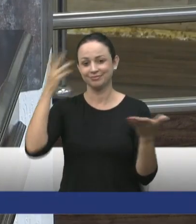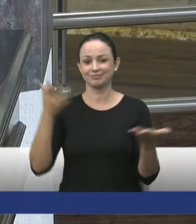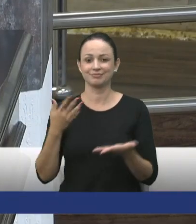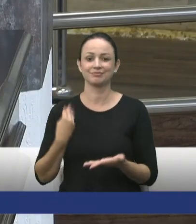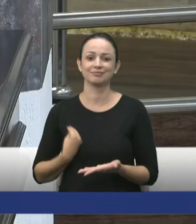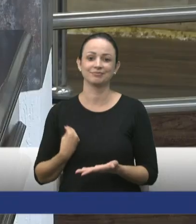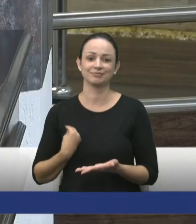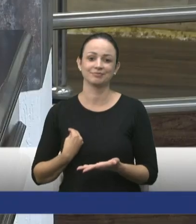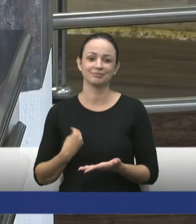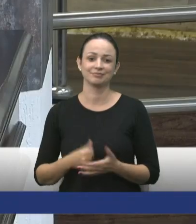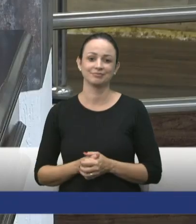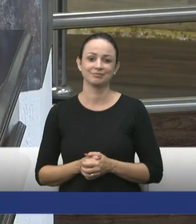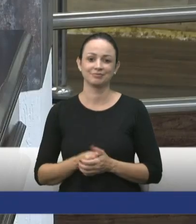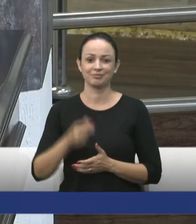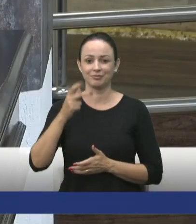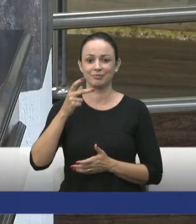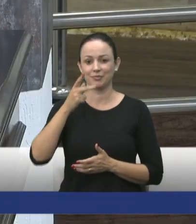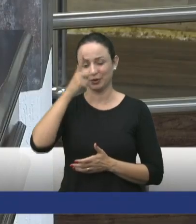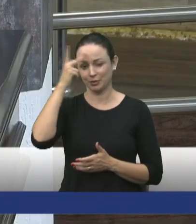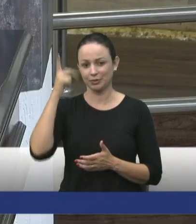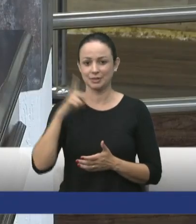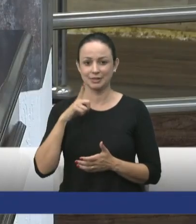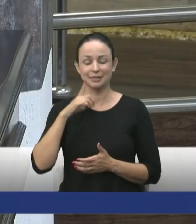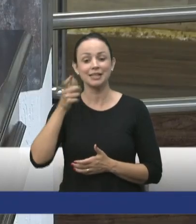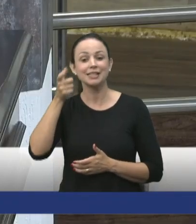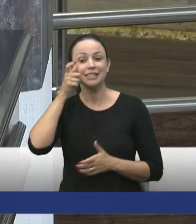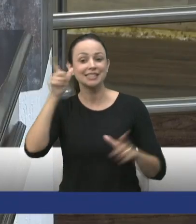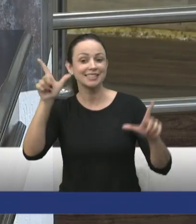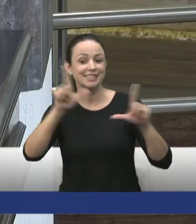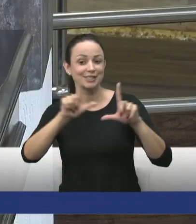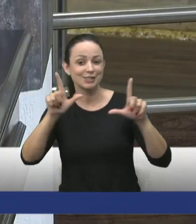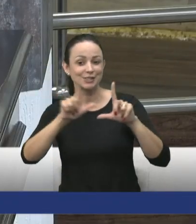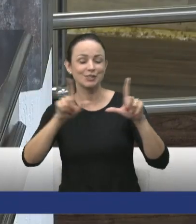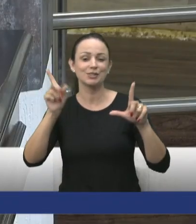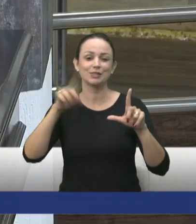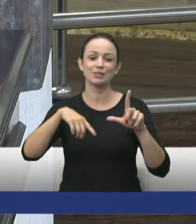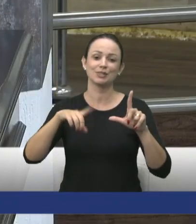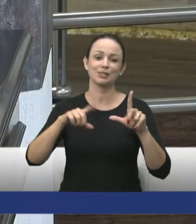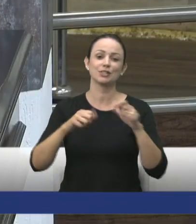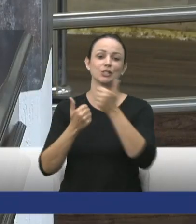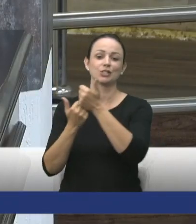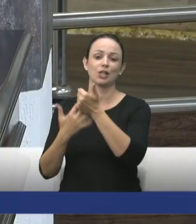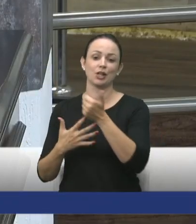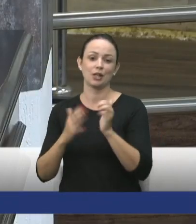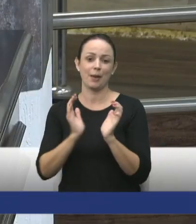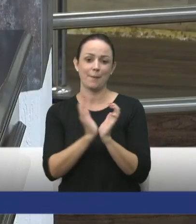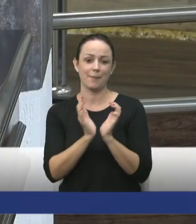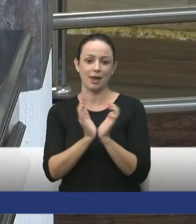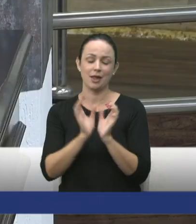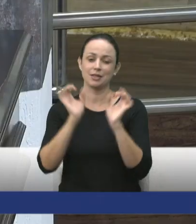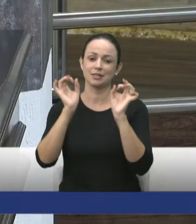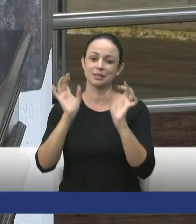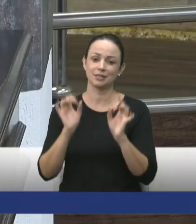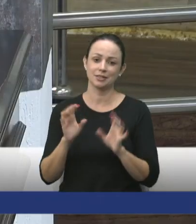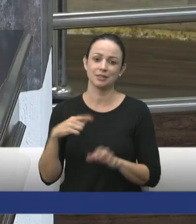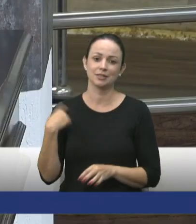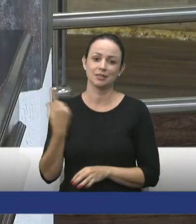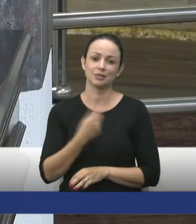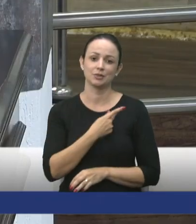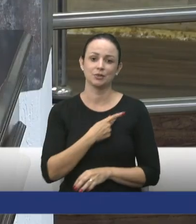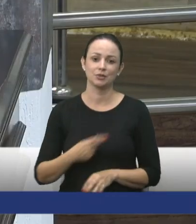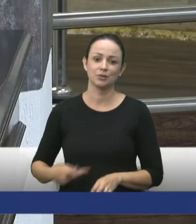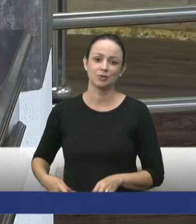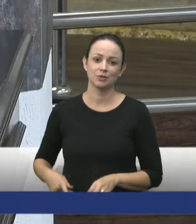presentes, público que está nos assistindo, diretoria da APAI de Jaú, em especial nosso